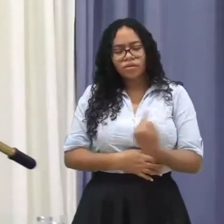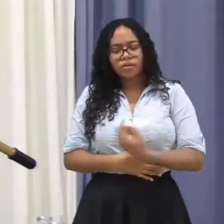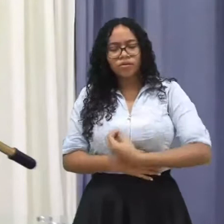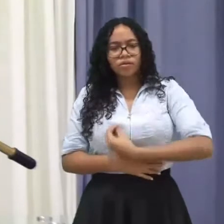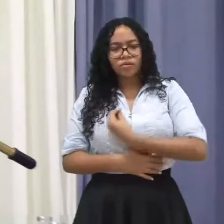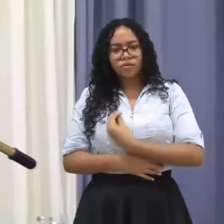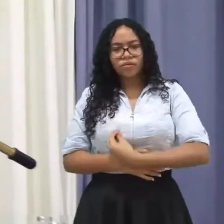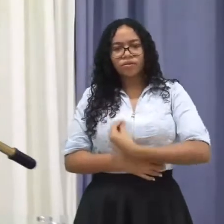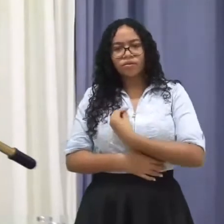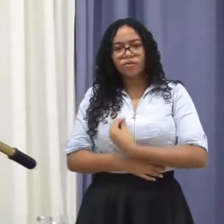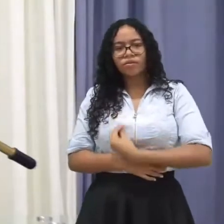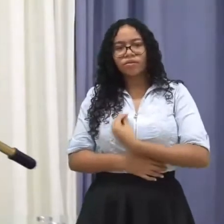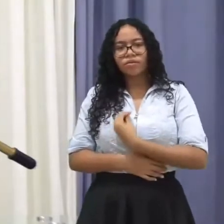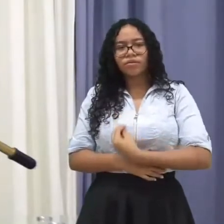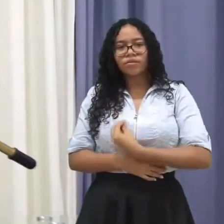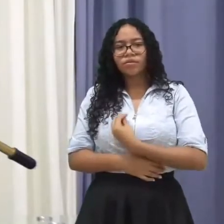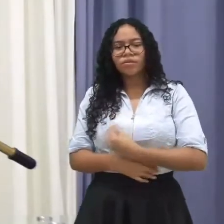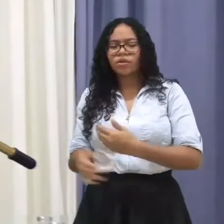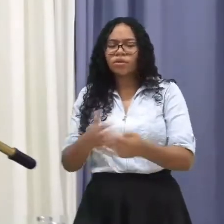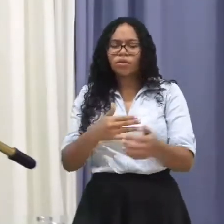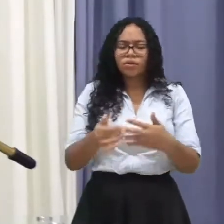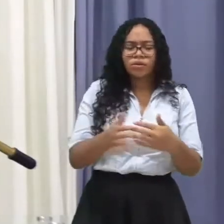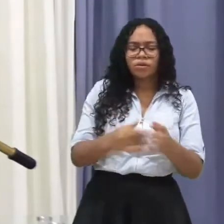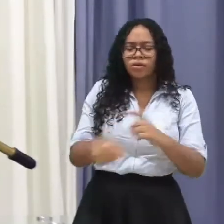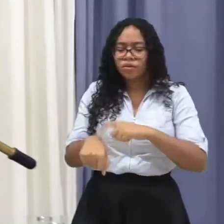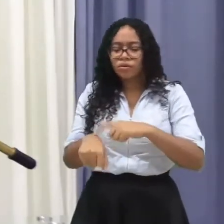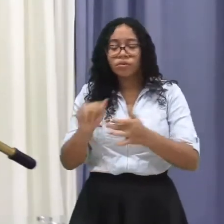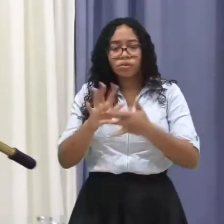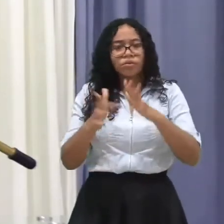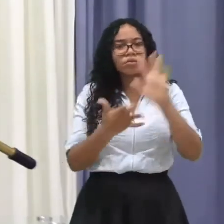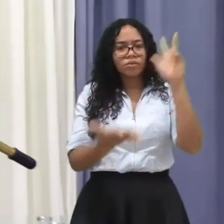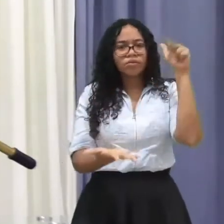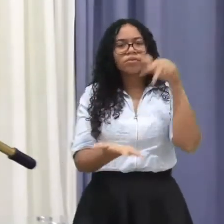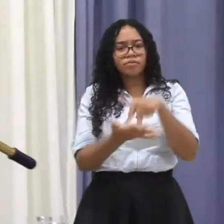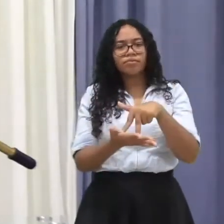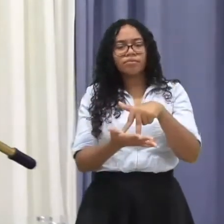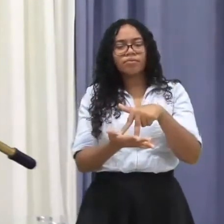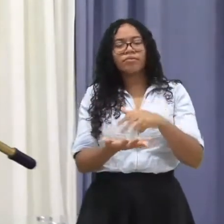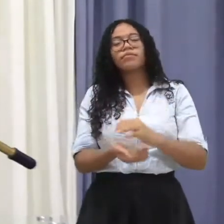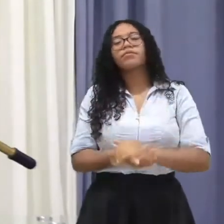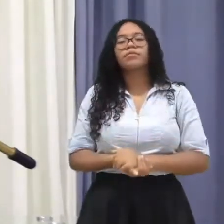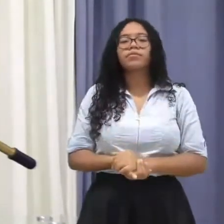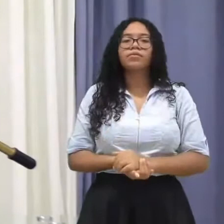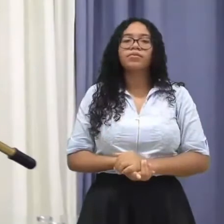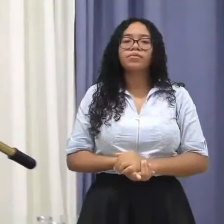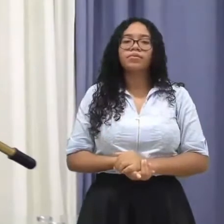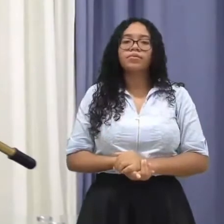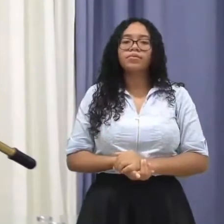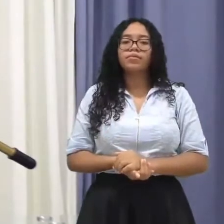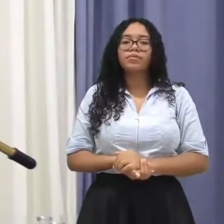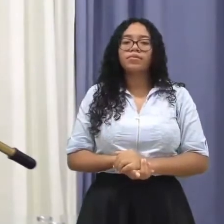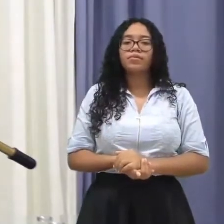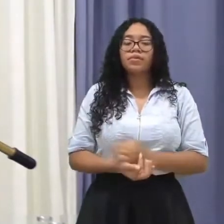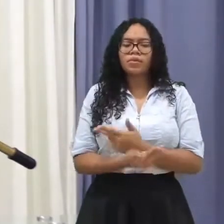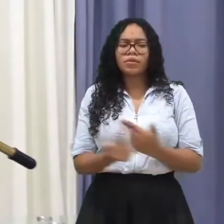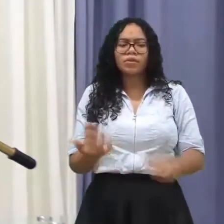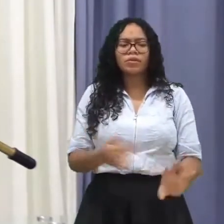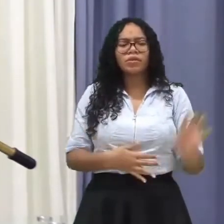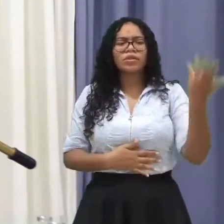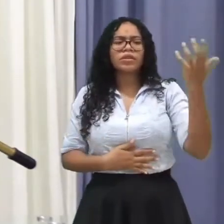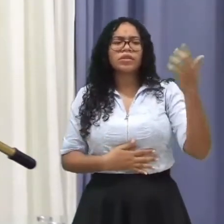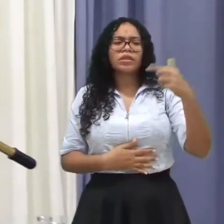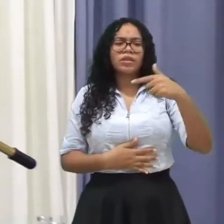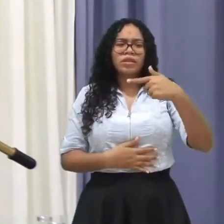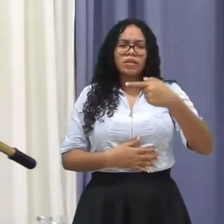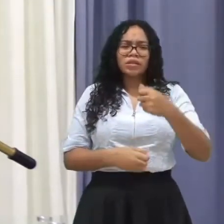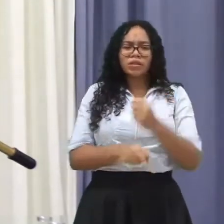momento, a qualquer momento Jesus poderá vir. Porque para um evento que vai acontecer 7 anos depois da